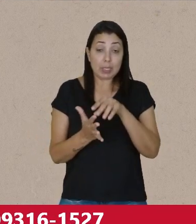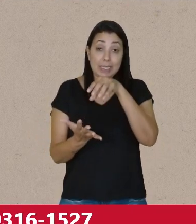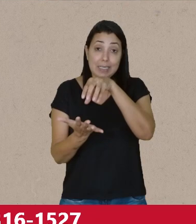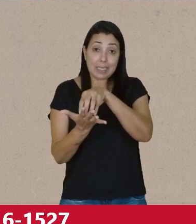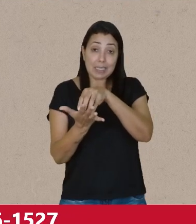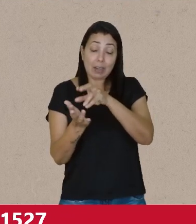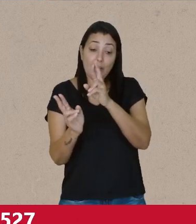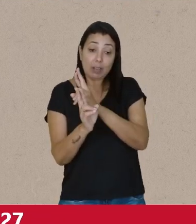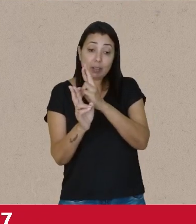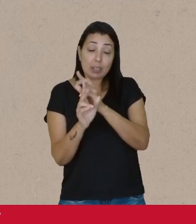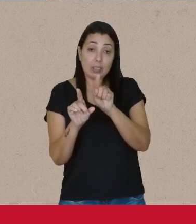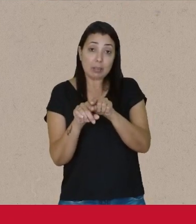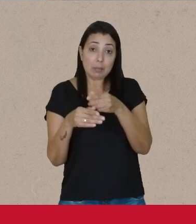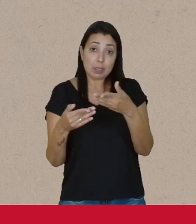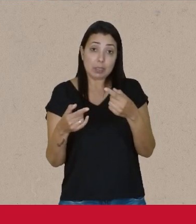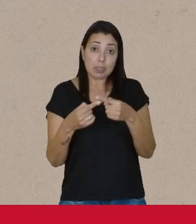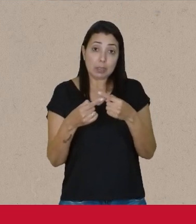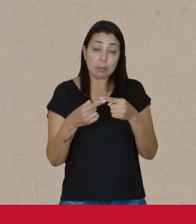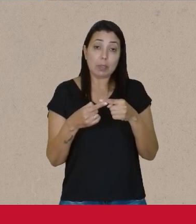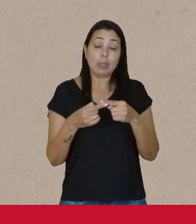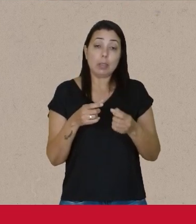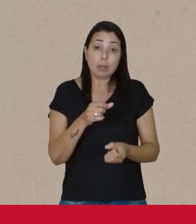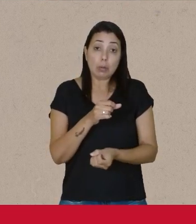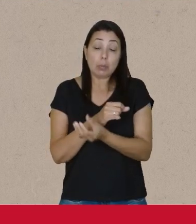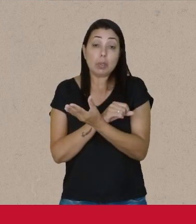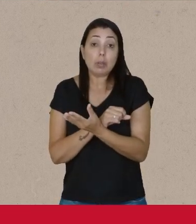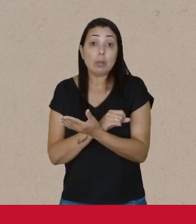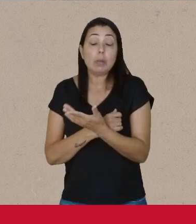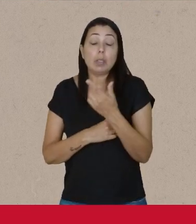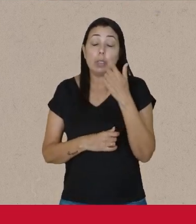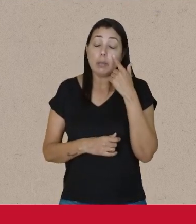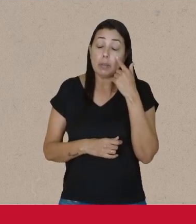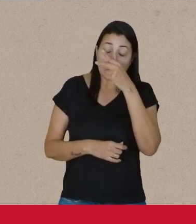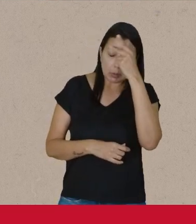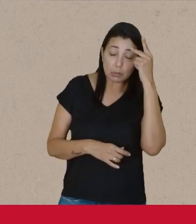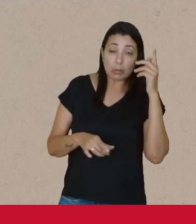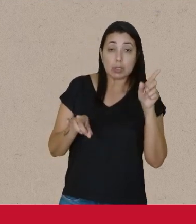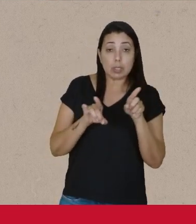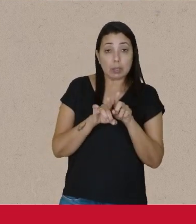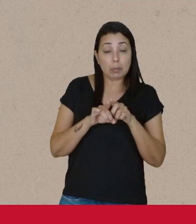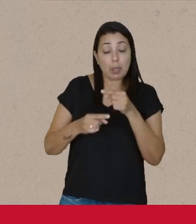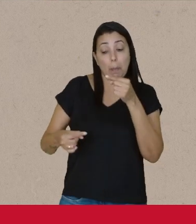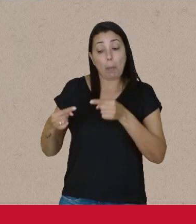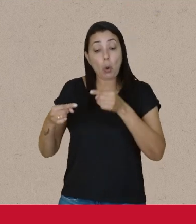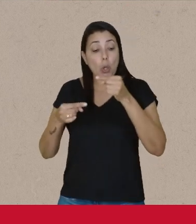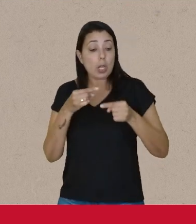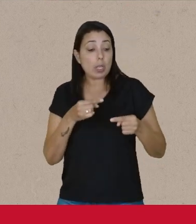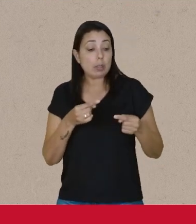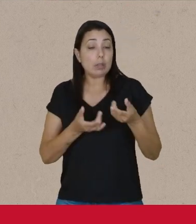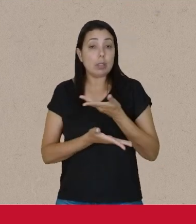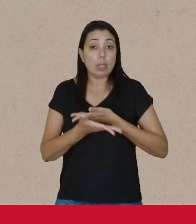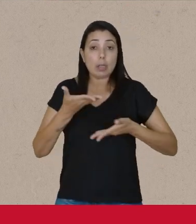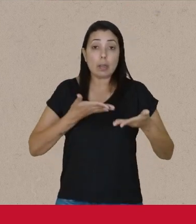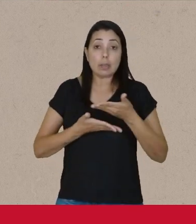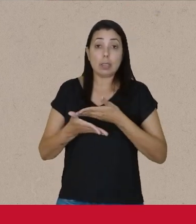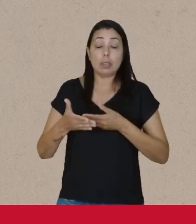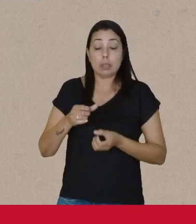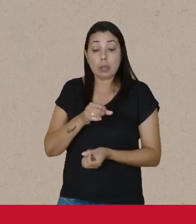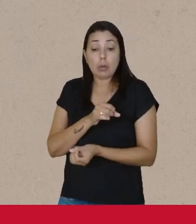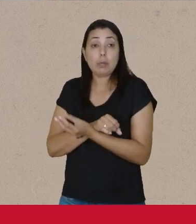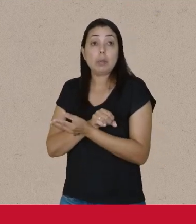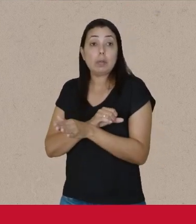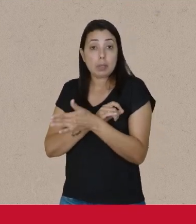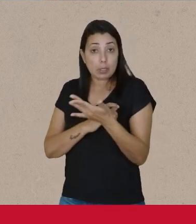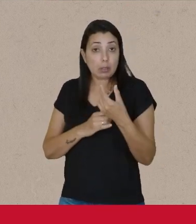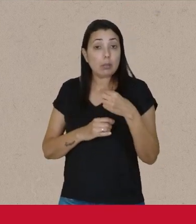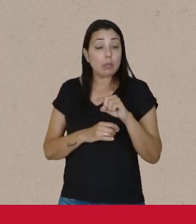Centrão envolvido nesse processo de corrupção, né? Então, atores também políticos envolvidos nesse processo de corrupção. Então,